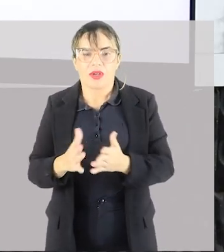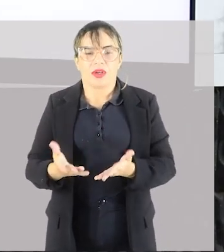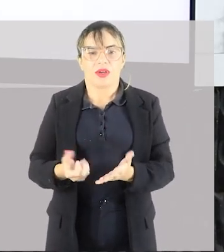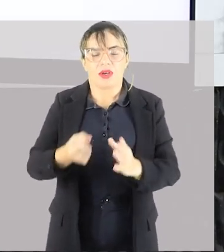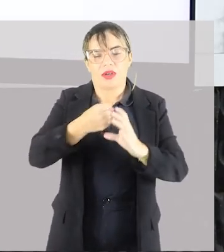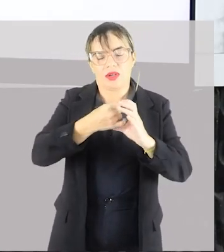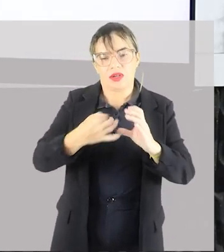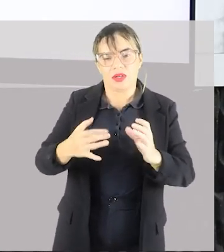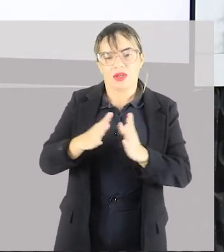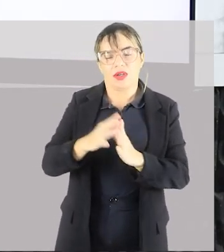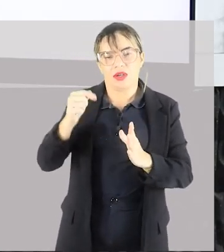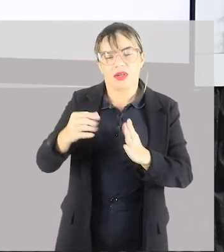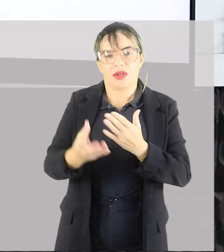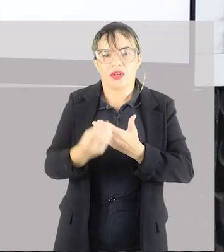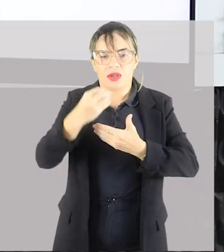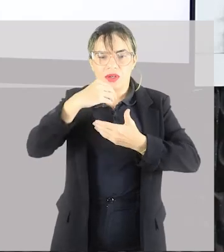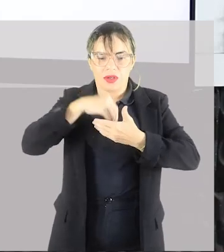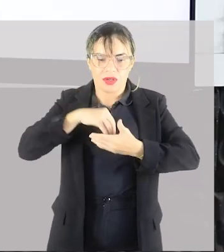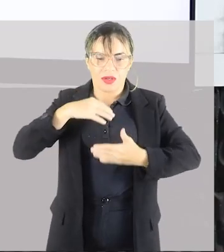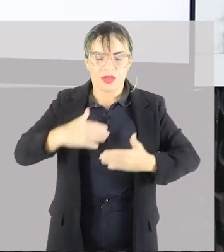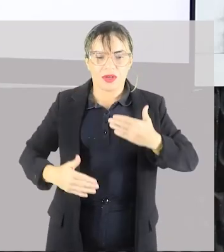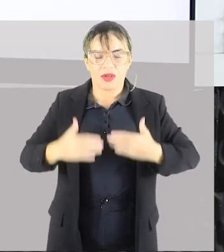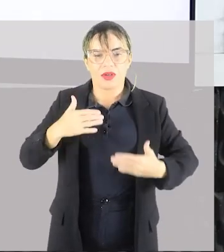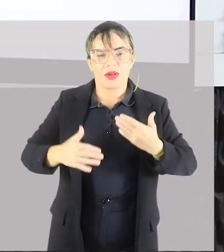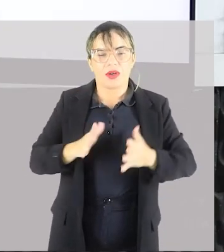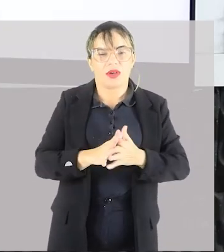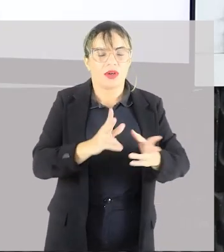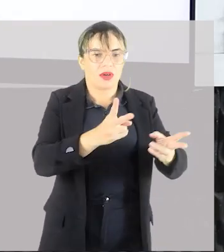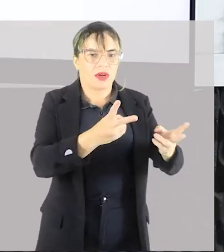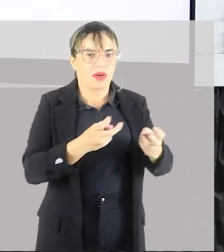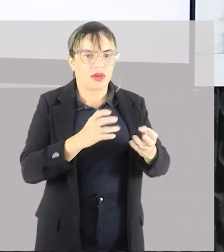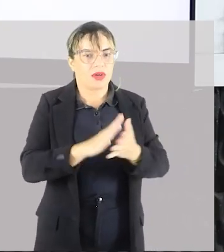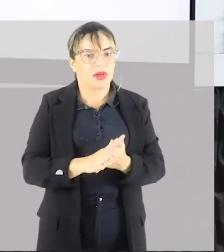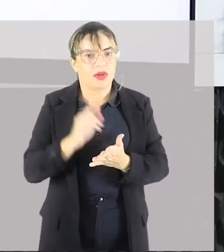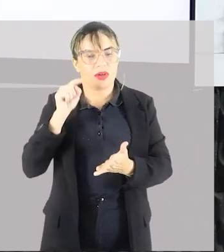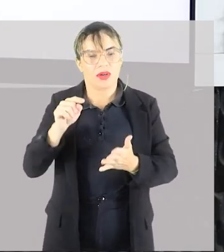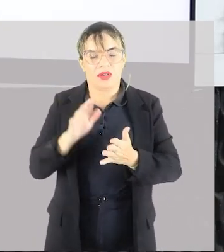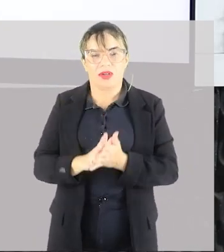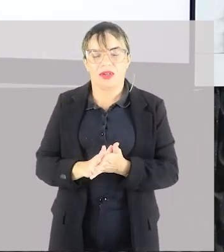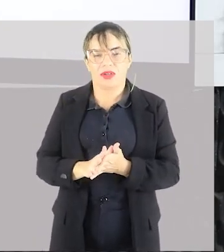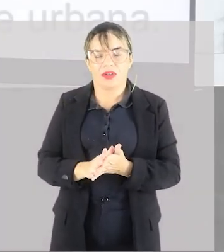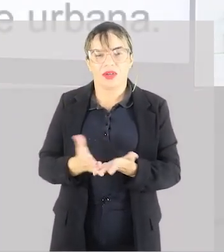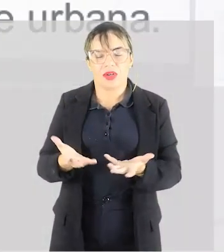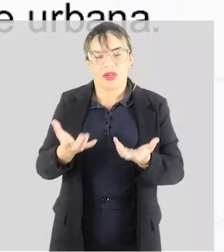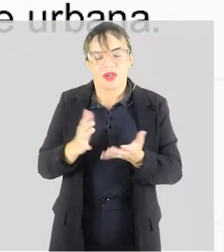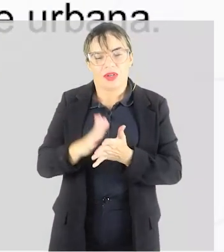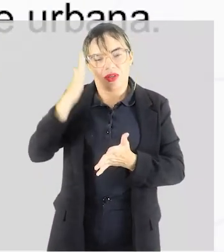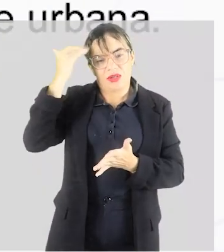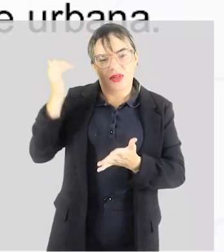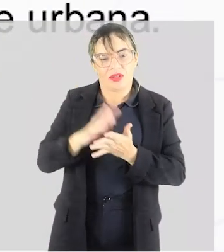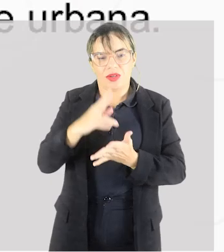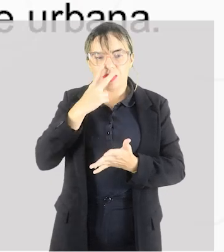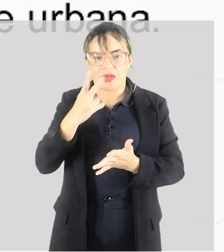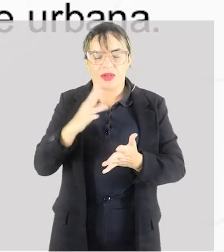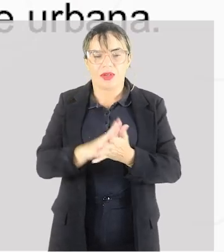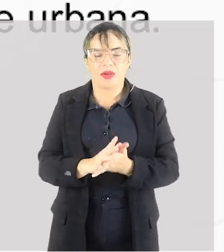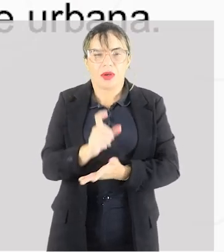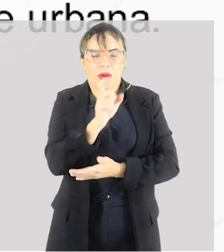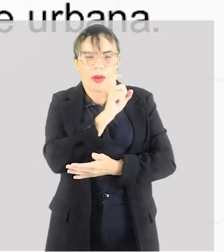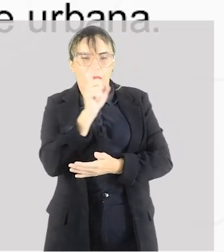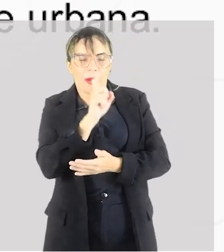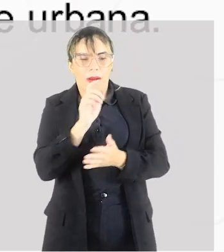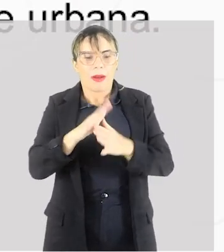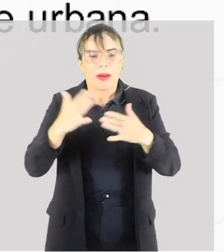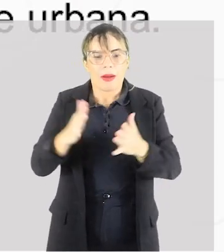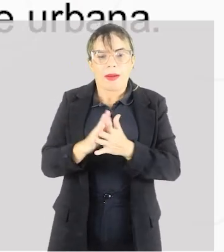outro. Então, eu estou colocando uma outra situação de percepção. Joguei e saí correndo. Grafite ou grafite? Tem uma variação,